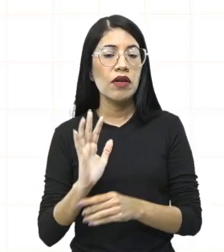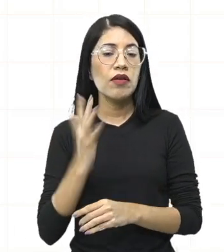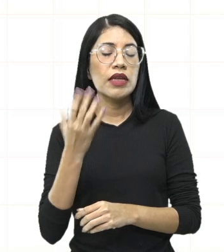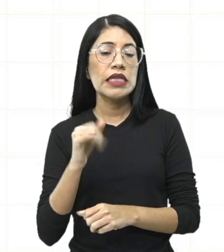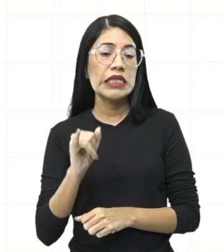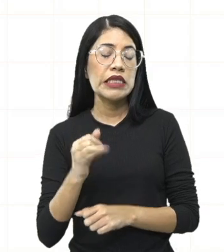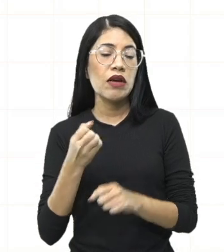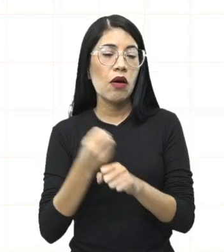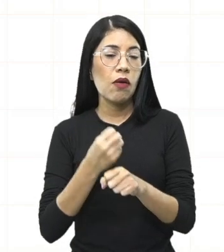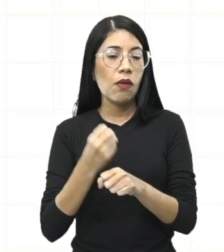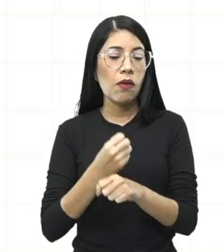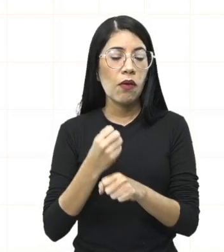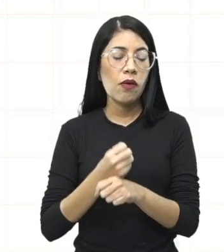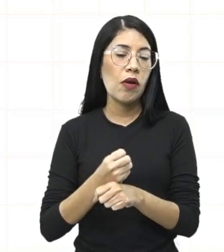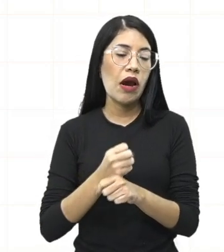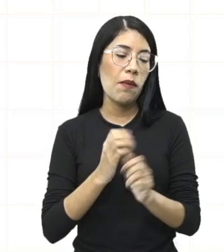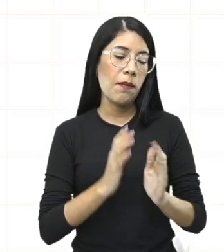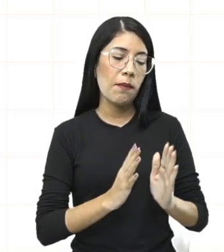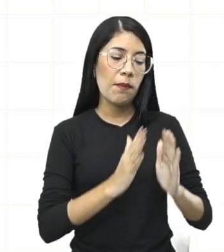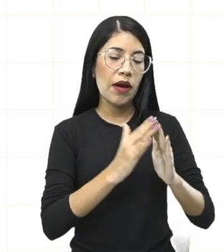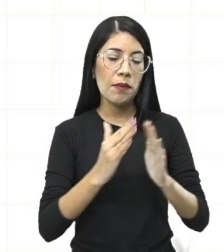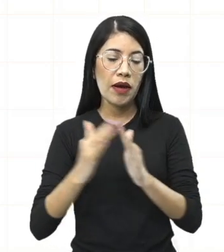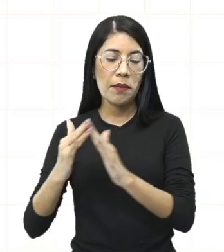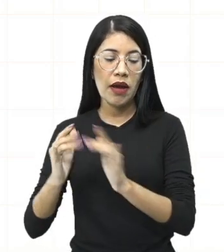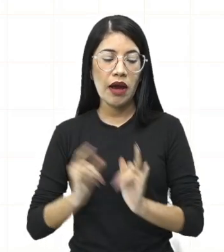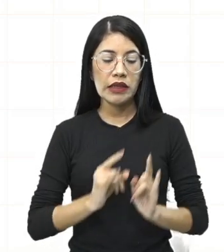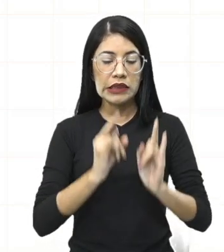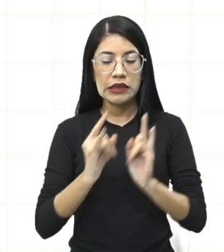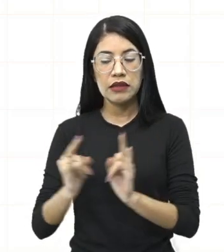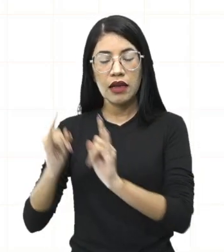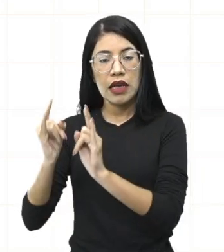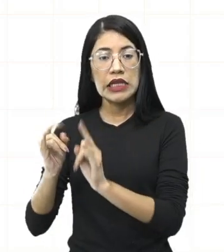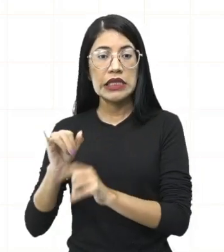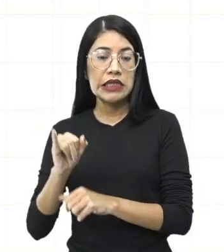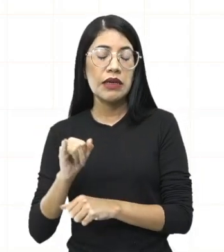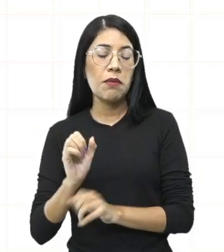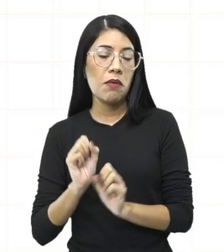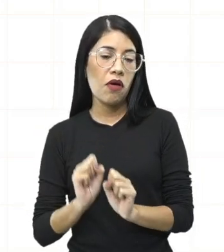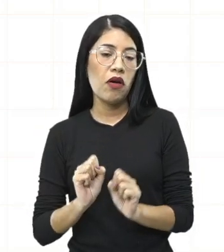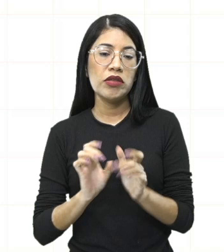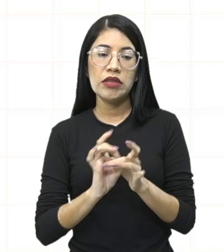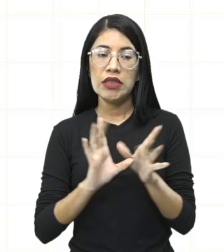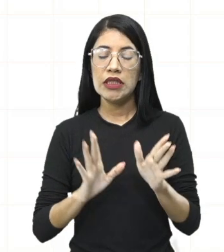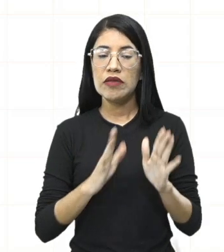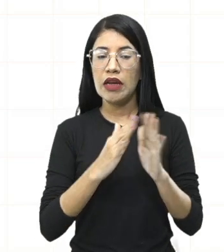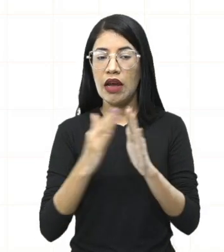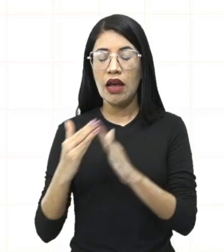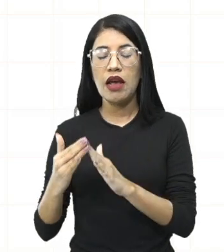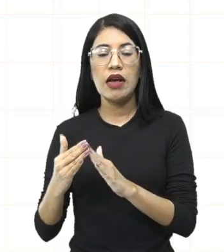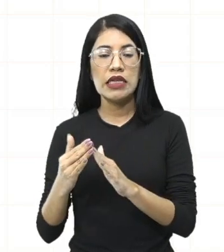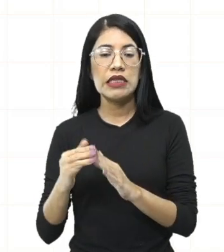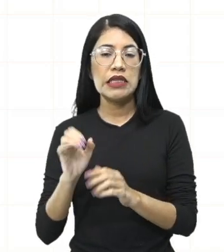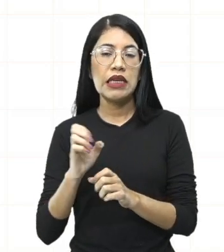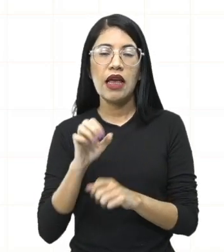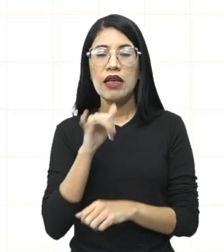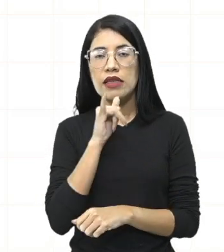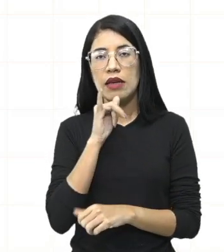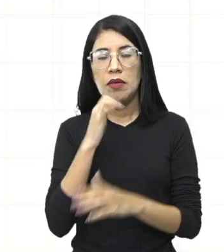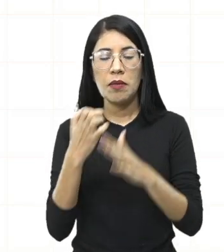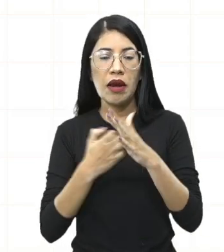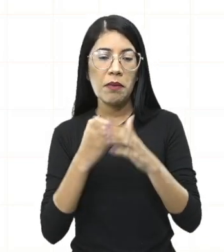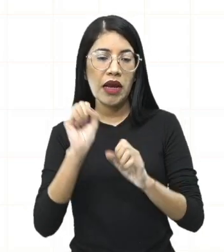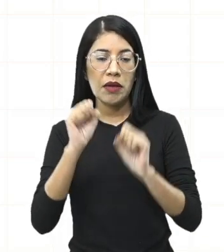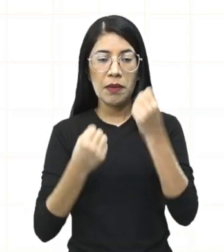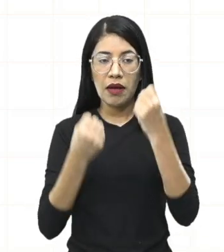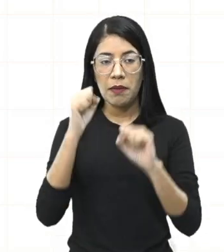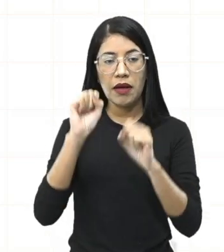Se vai ser construído ali um residencial, se vai ser construído ali moradias, né, casas, uma fábrica, se